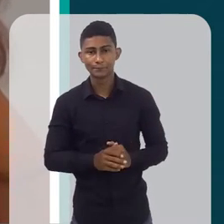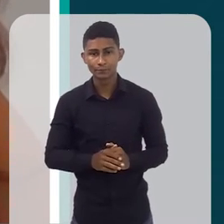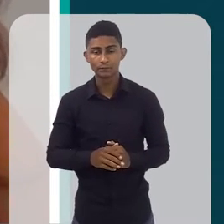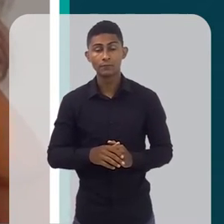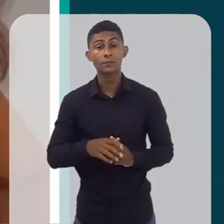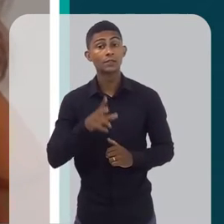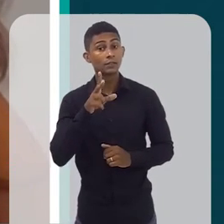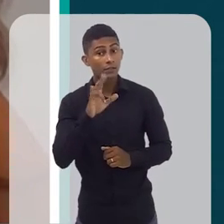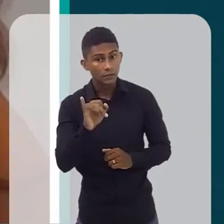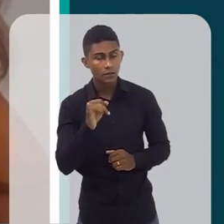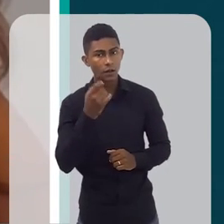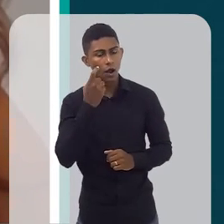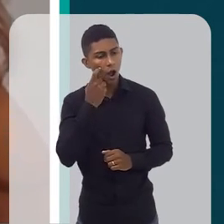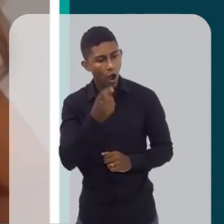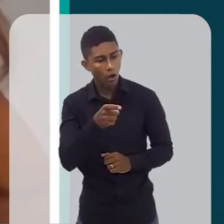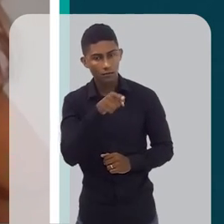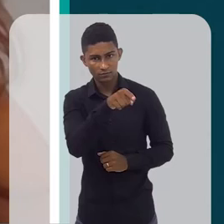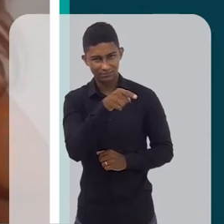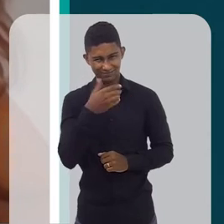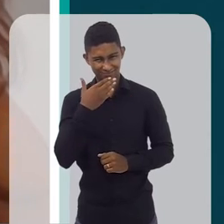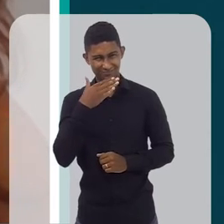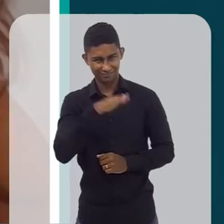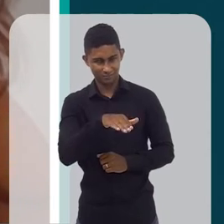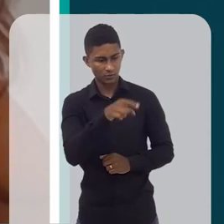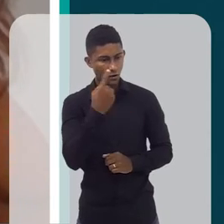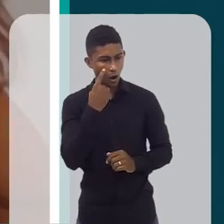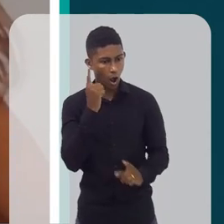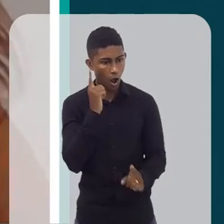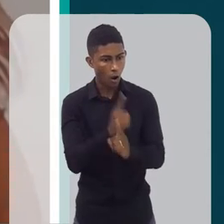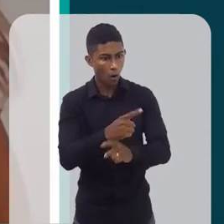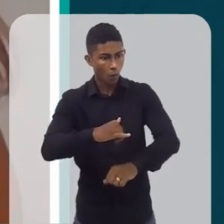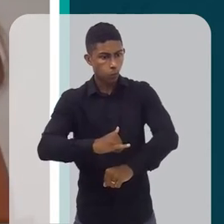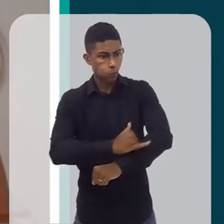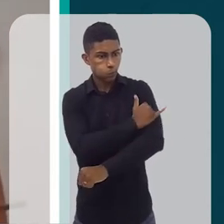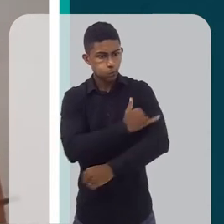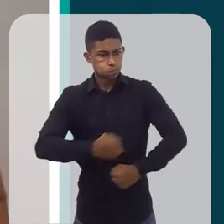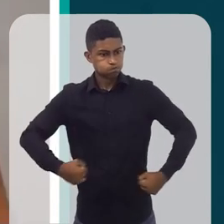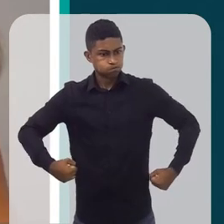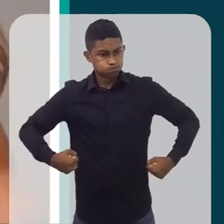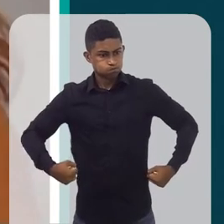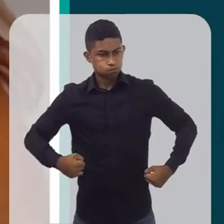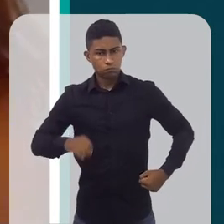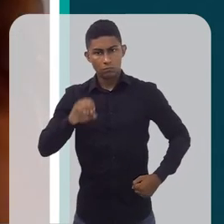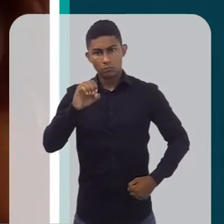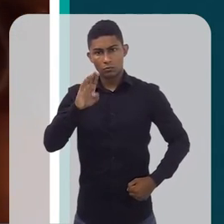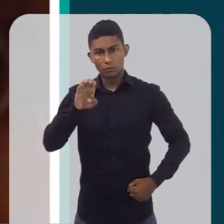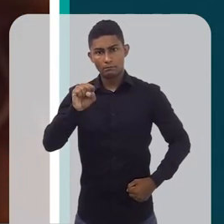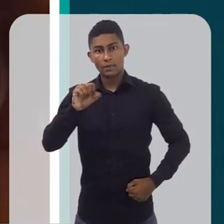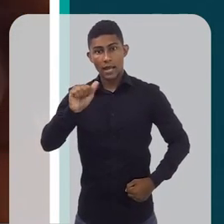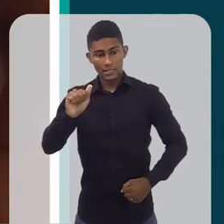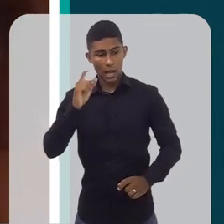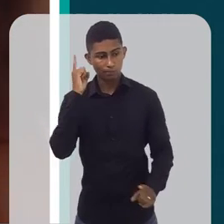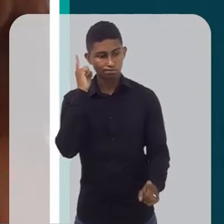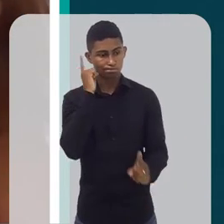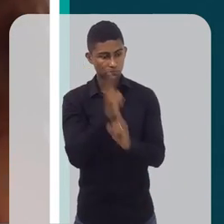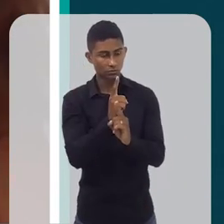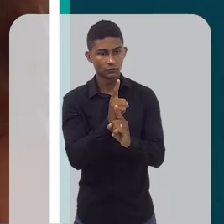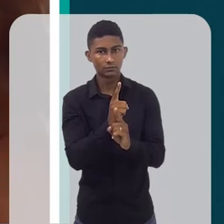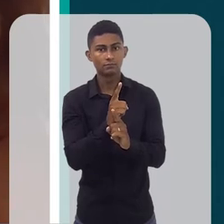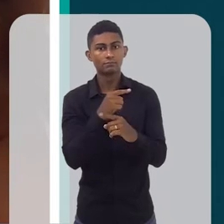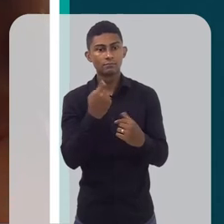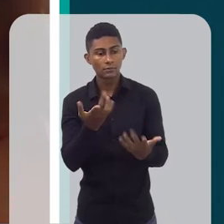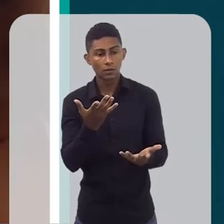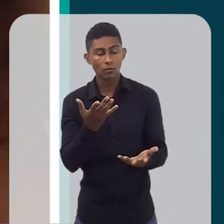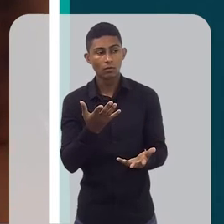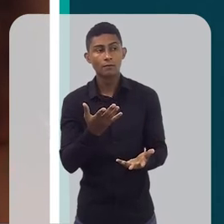Então, quando a gente detecta que a criança está obesa, ou começando um sobrepeso, a